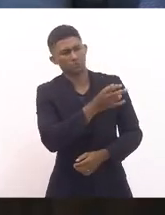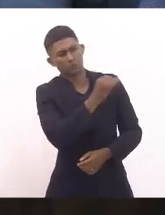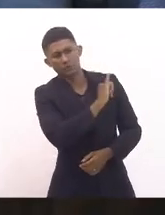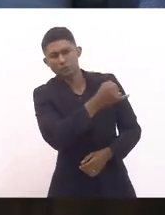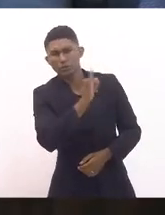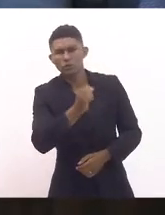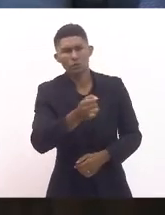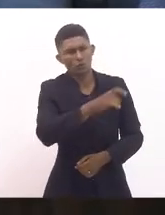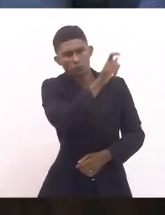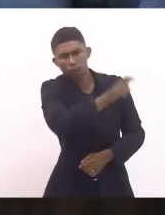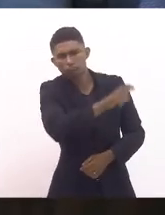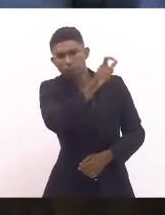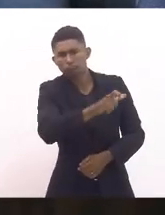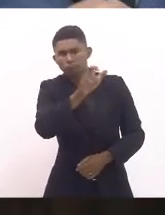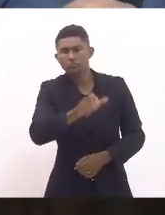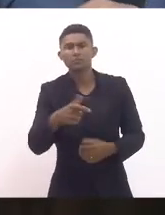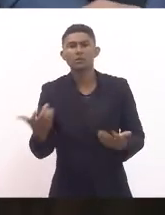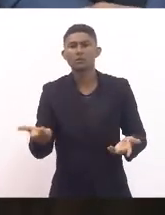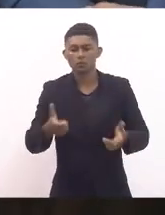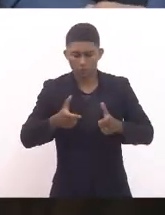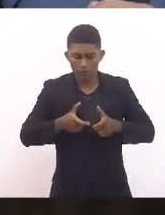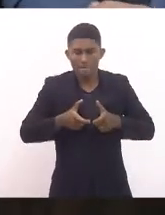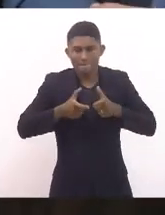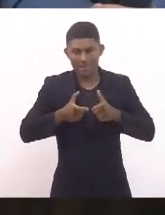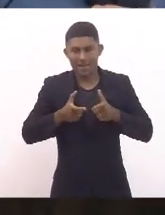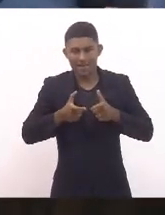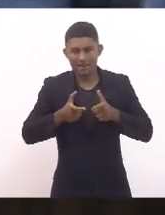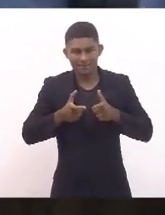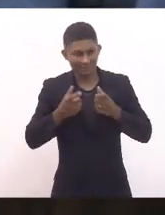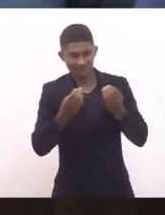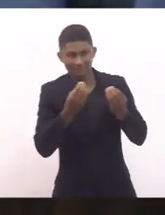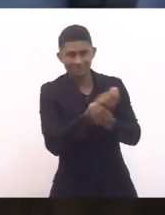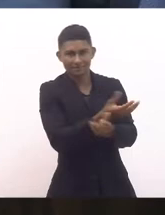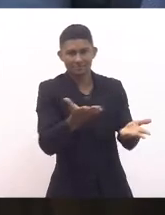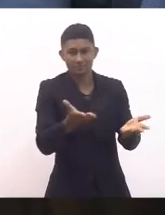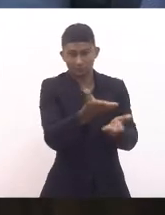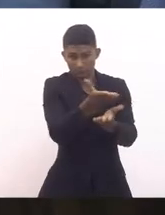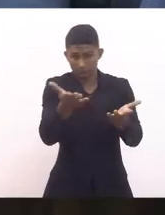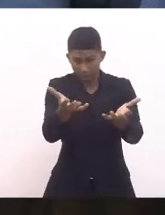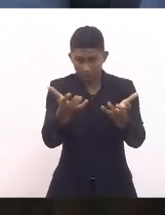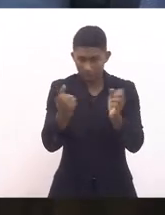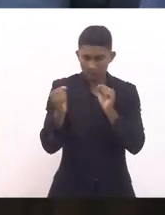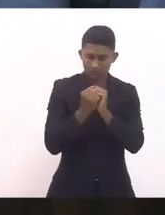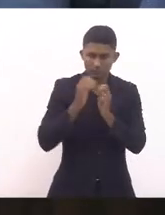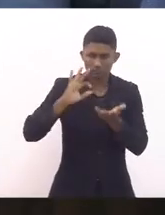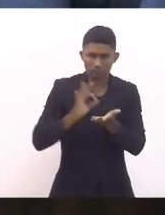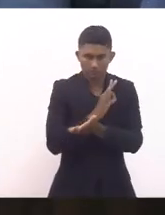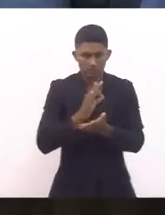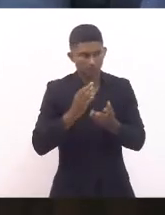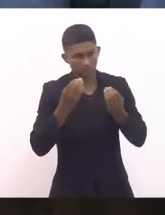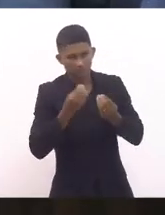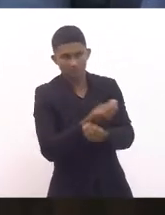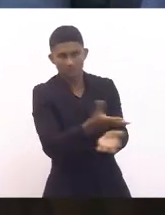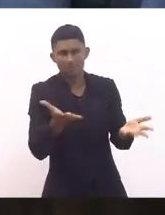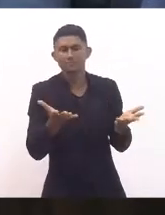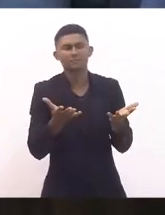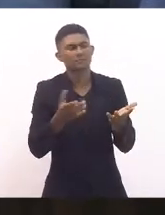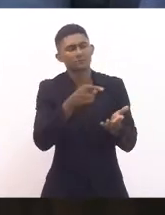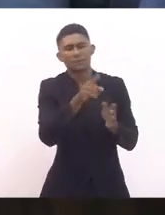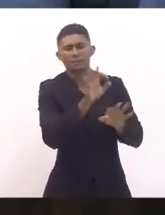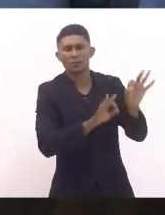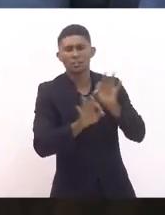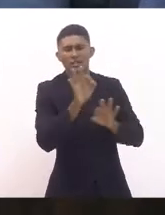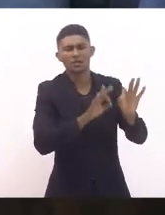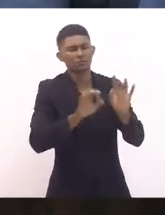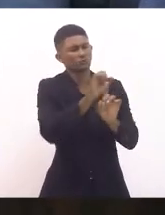estou apresentando medalhas. Quem quiser assinar conosco, projeto belíssimo, projeto social,